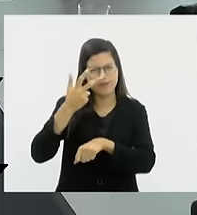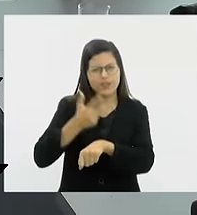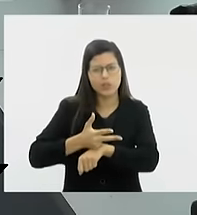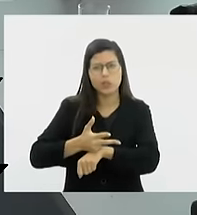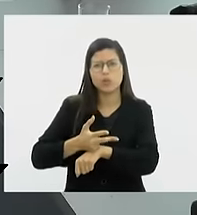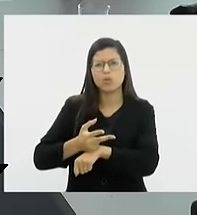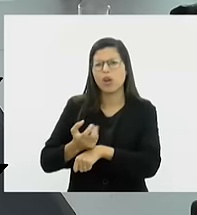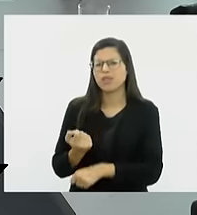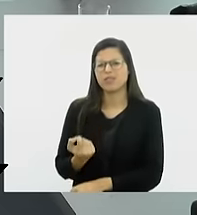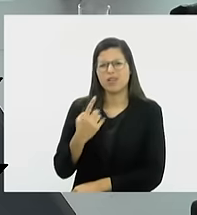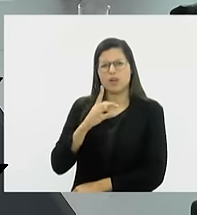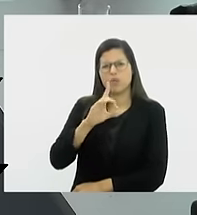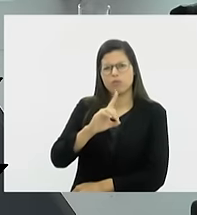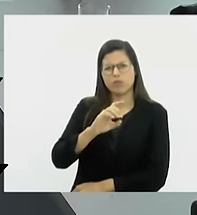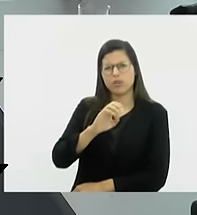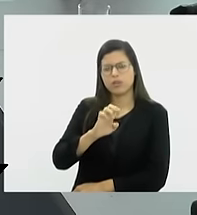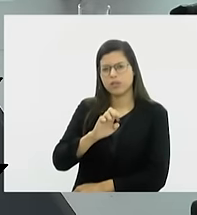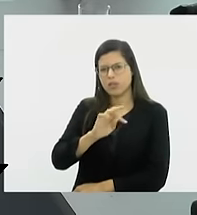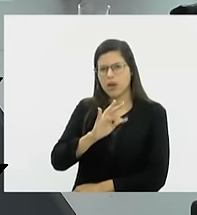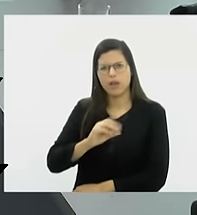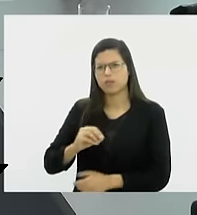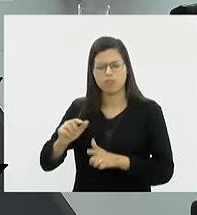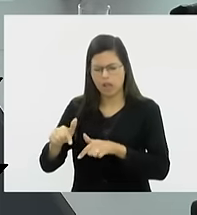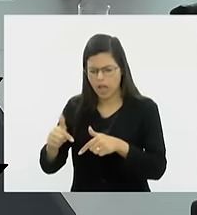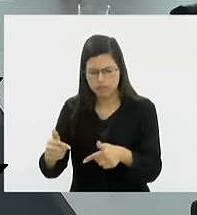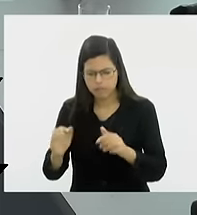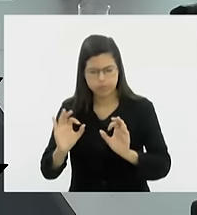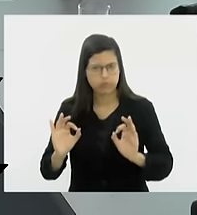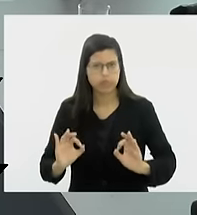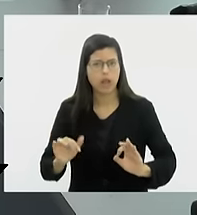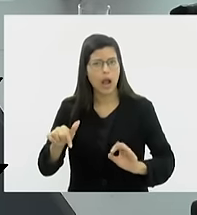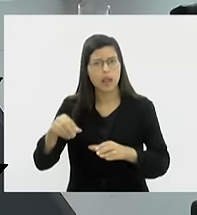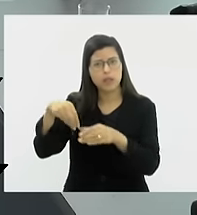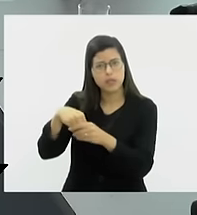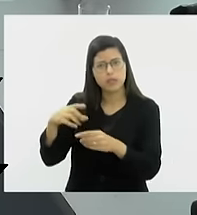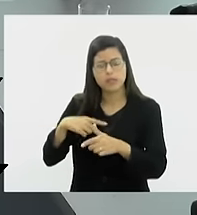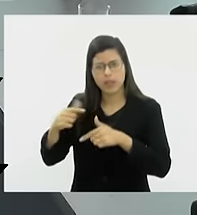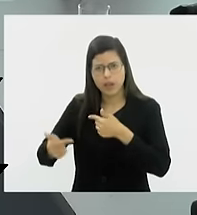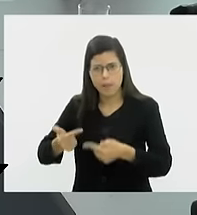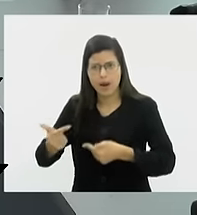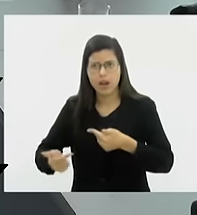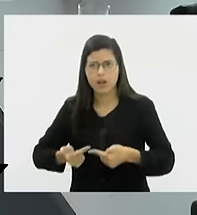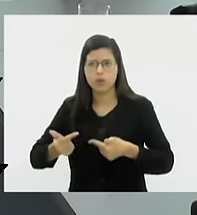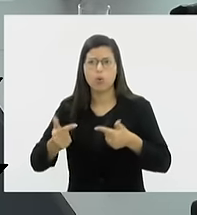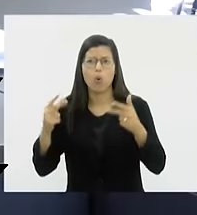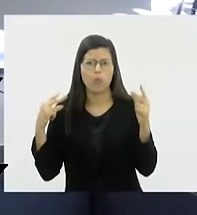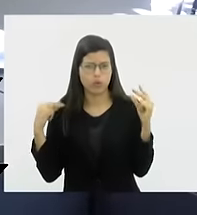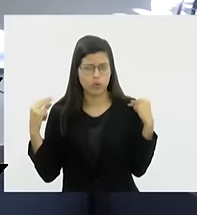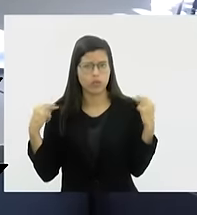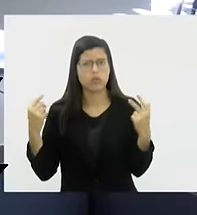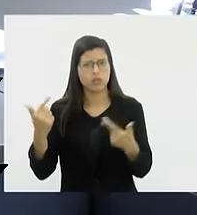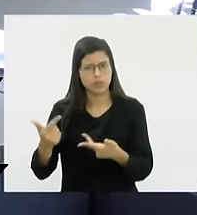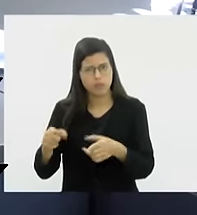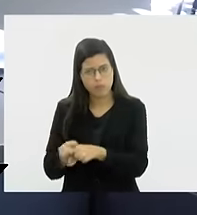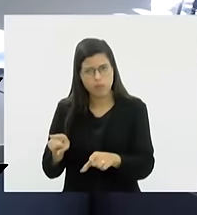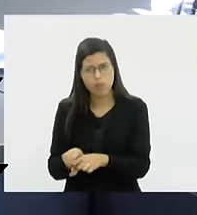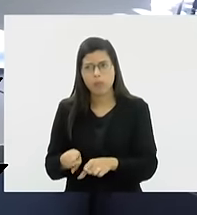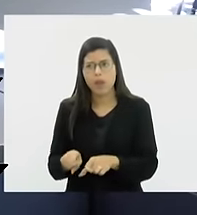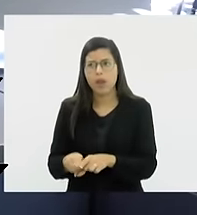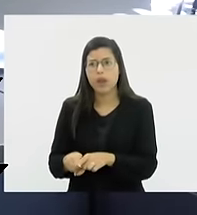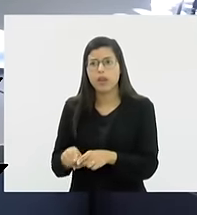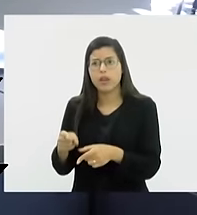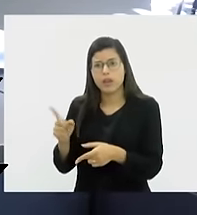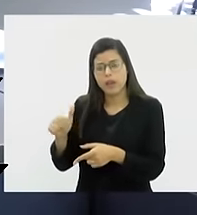DETO não tomar uma atitude em relação a isso. Porque ali dentro tem trabalhadores, o motorista trabalhador, as pessoas que estão sendo transportadas são trabalhadores e são abordados como se